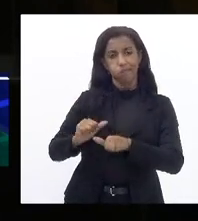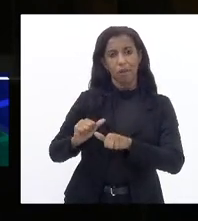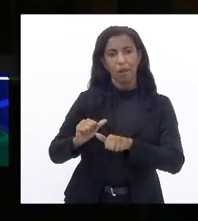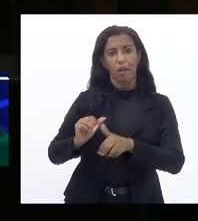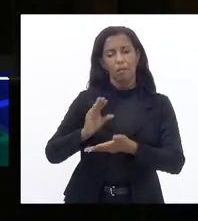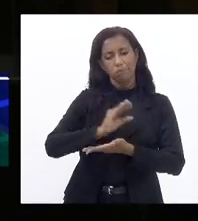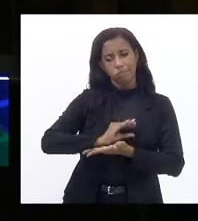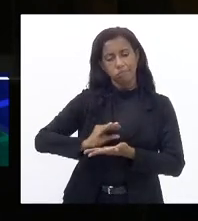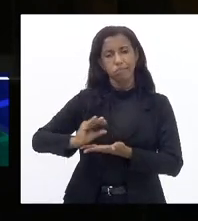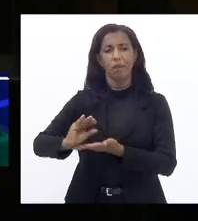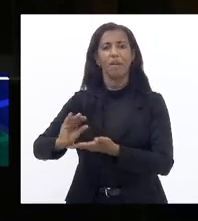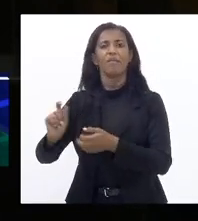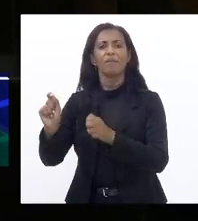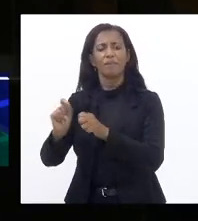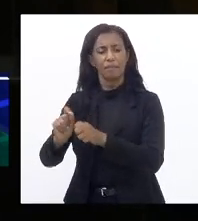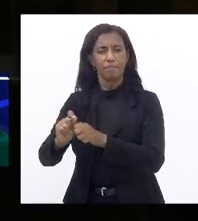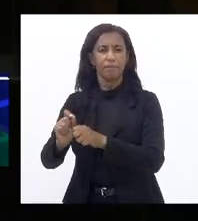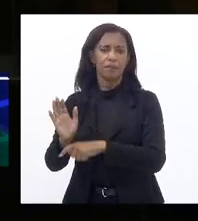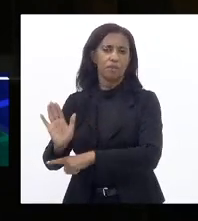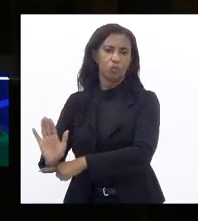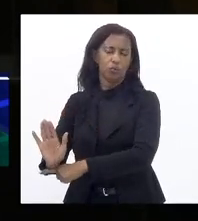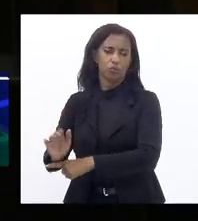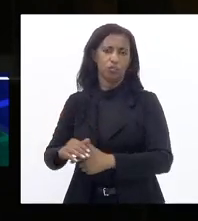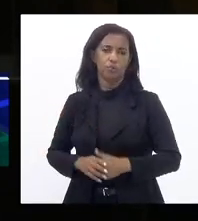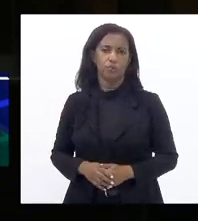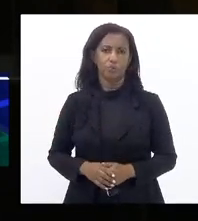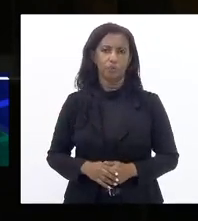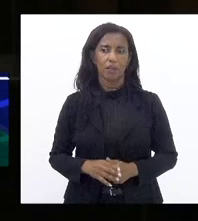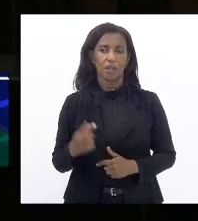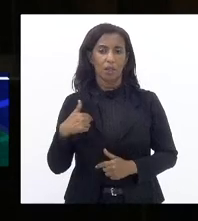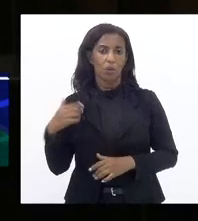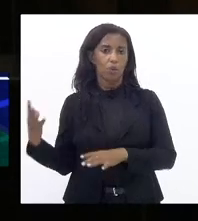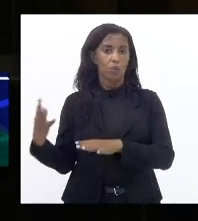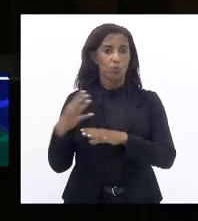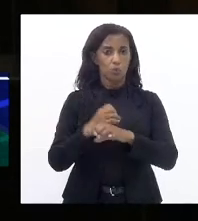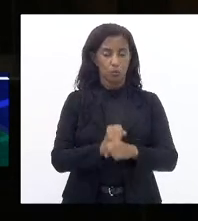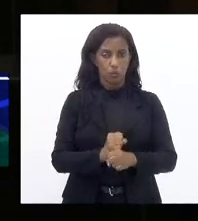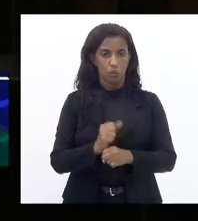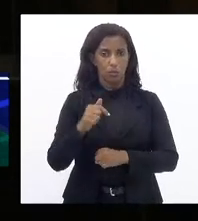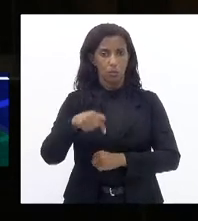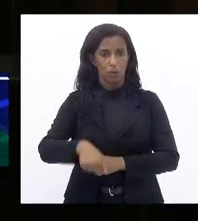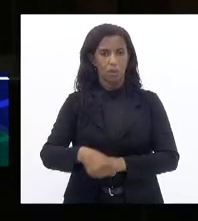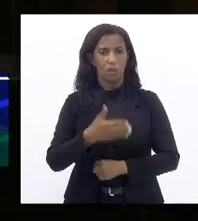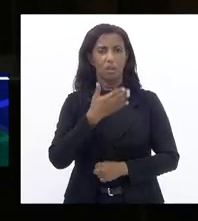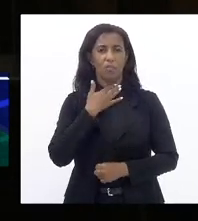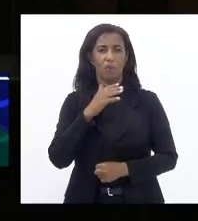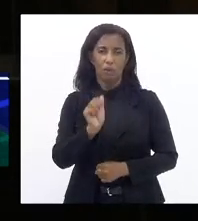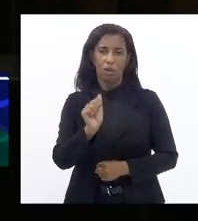implantar efetivamente esse benefício. Então, me somo aqui à voz da